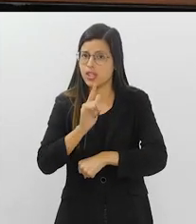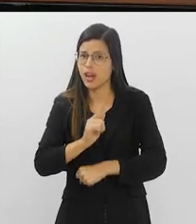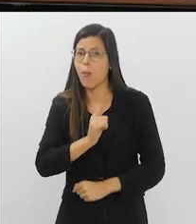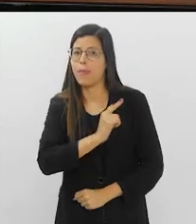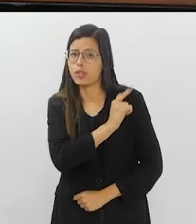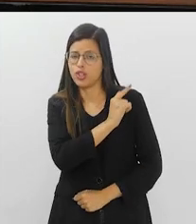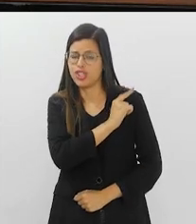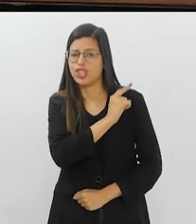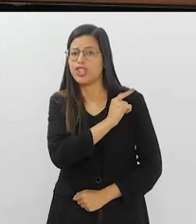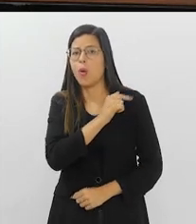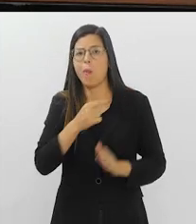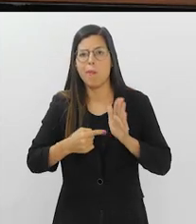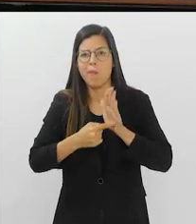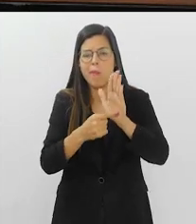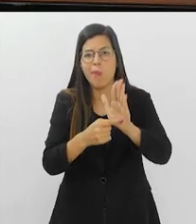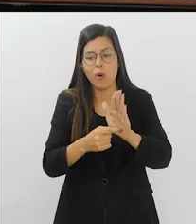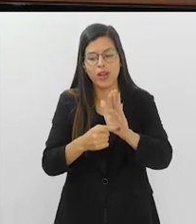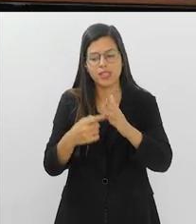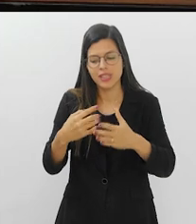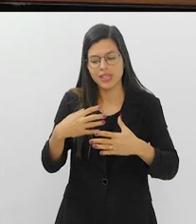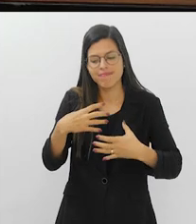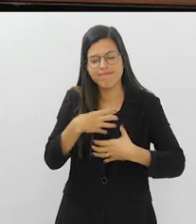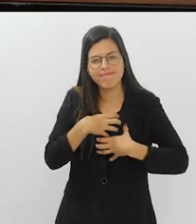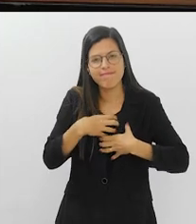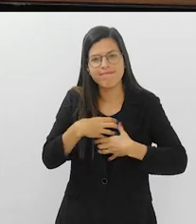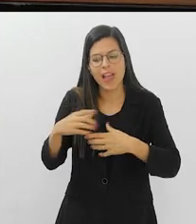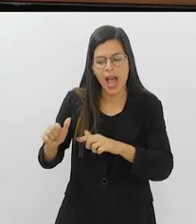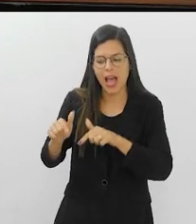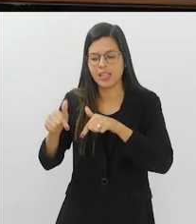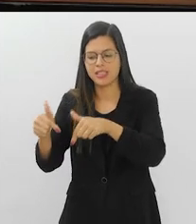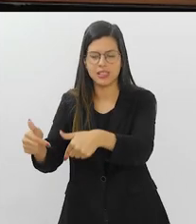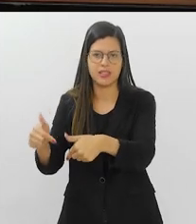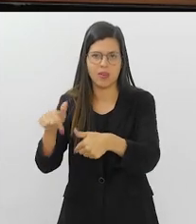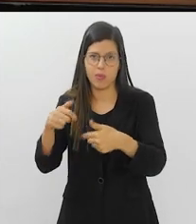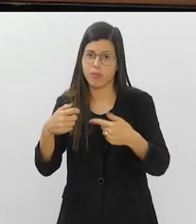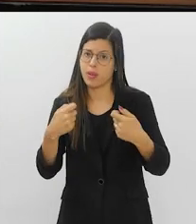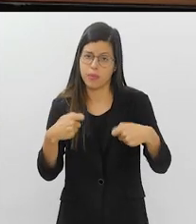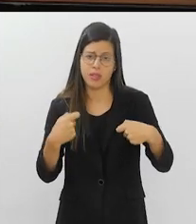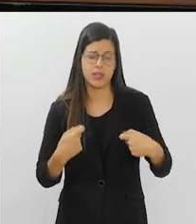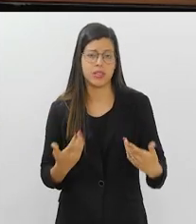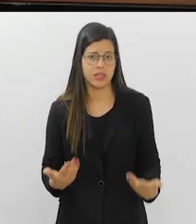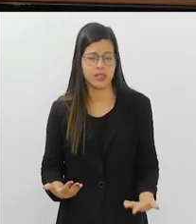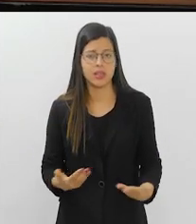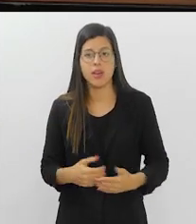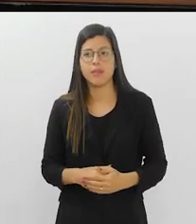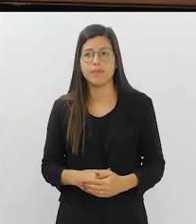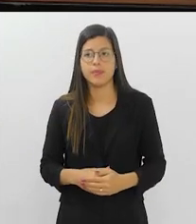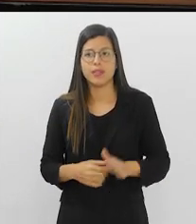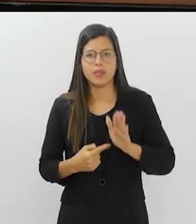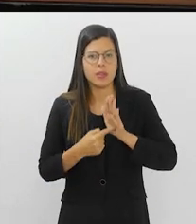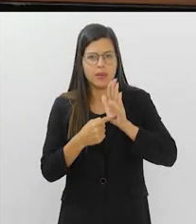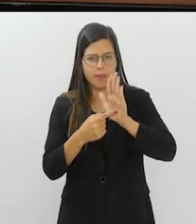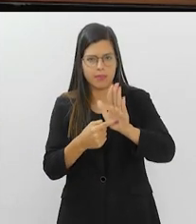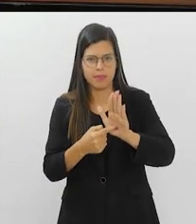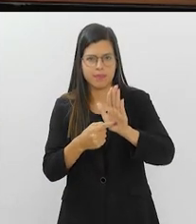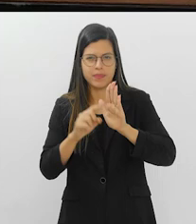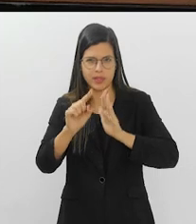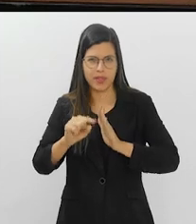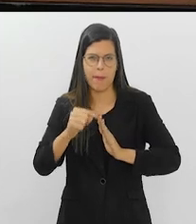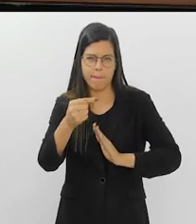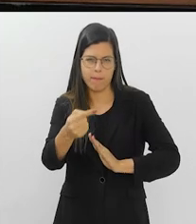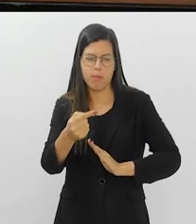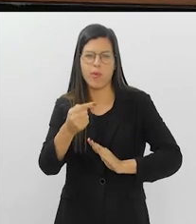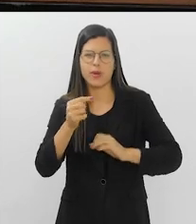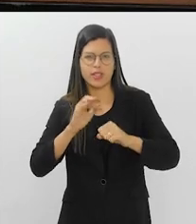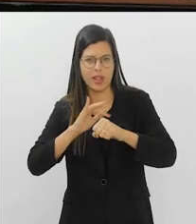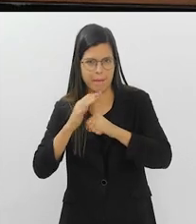gestão ativa, sensível a essa nova necessidade, porque isso que se apresentou talvez mais efetivamente depois